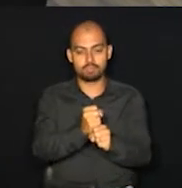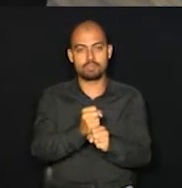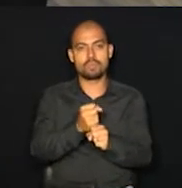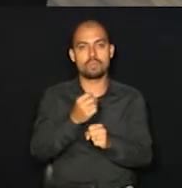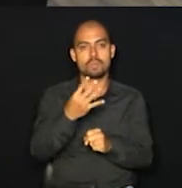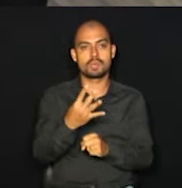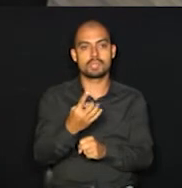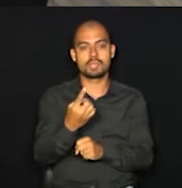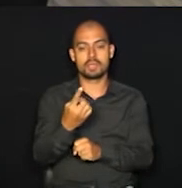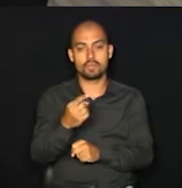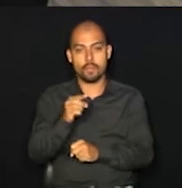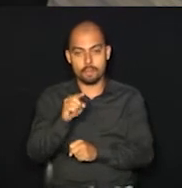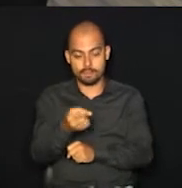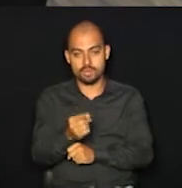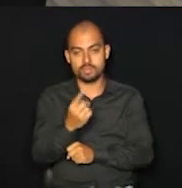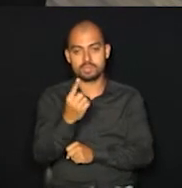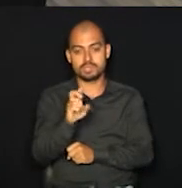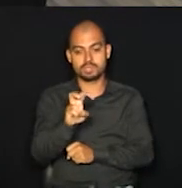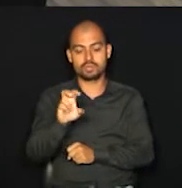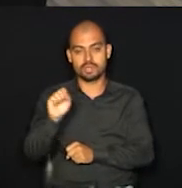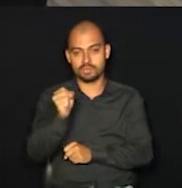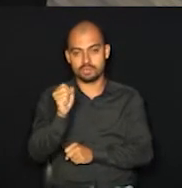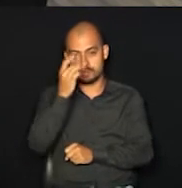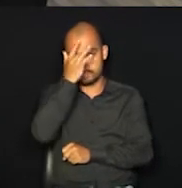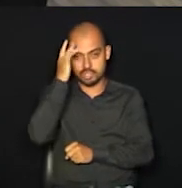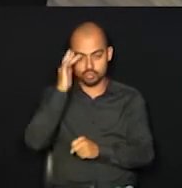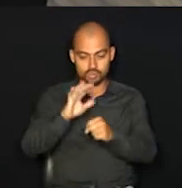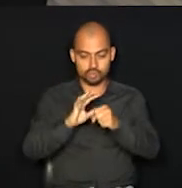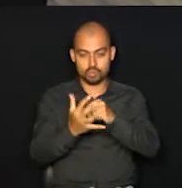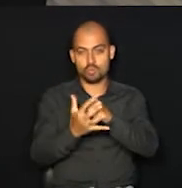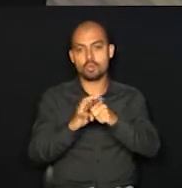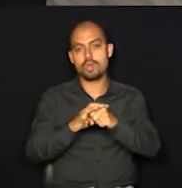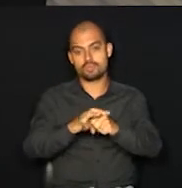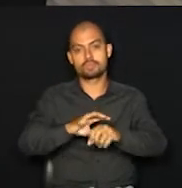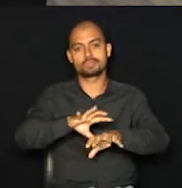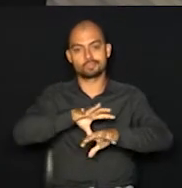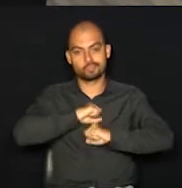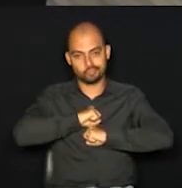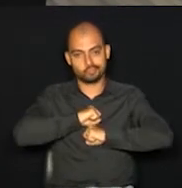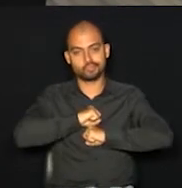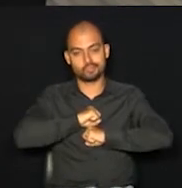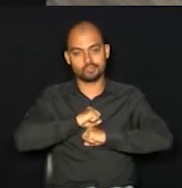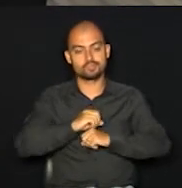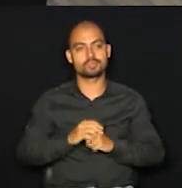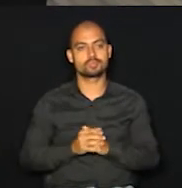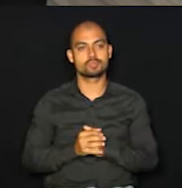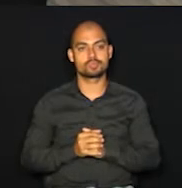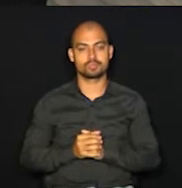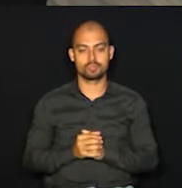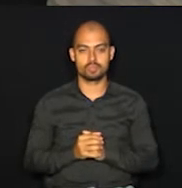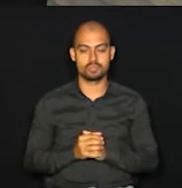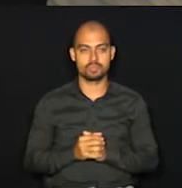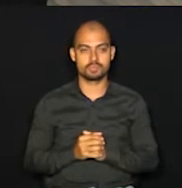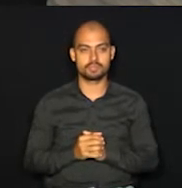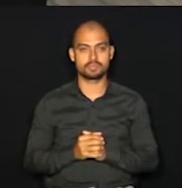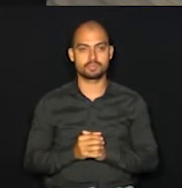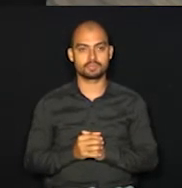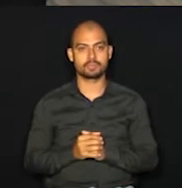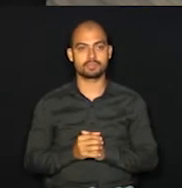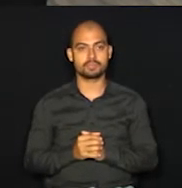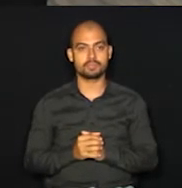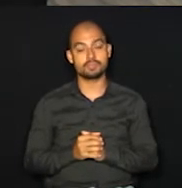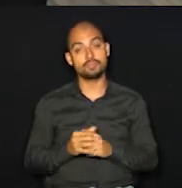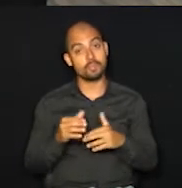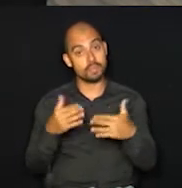41.158 pessoas que estão na cidade de Campinas e já foram diagnosticadas com a Covid-19.